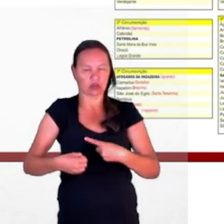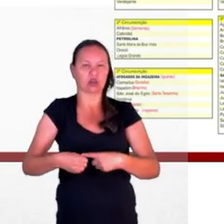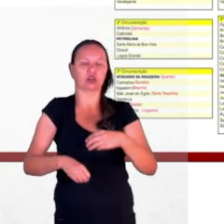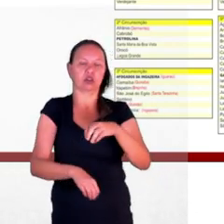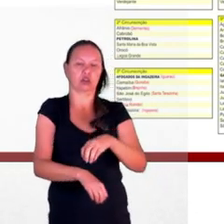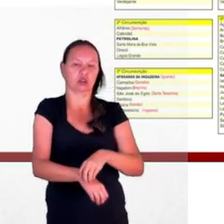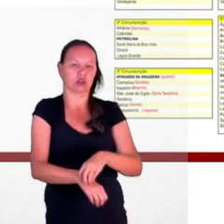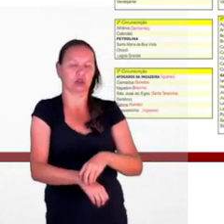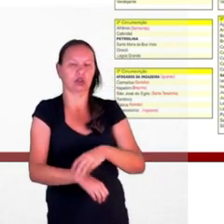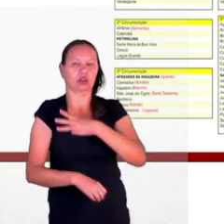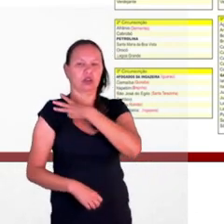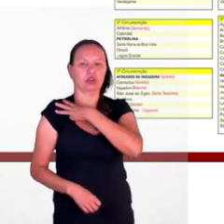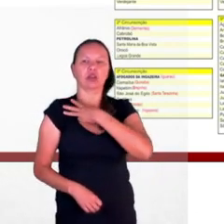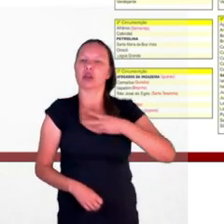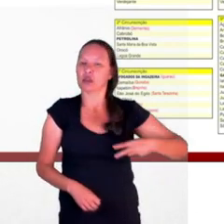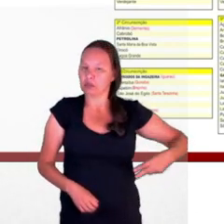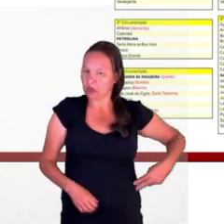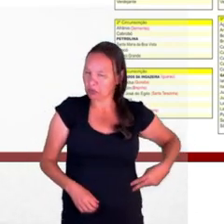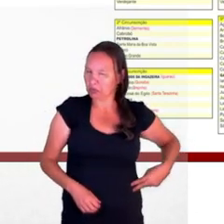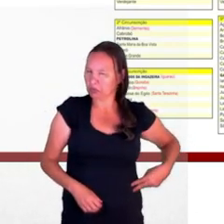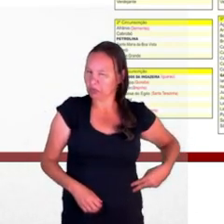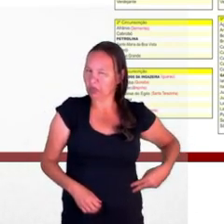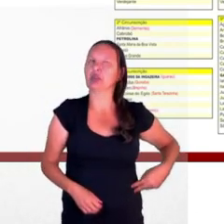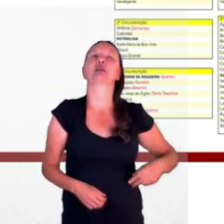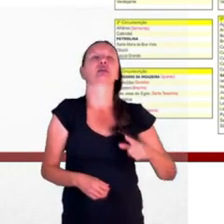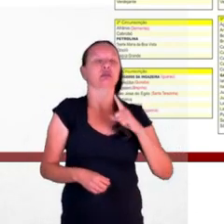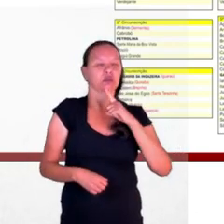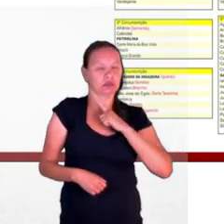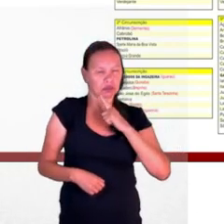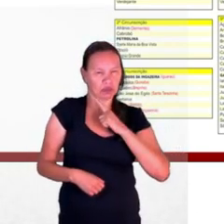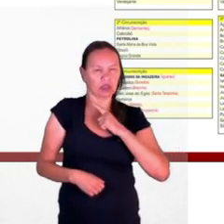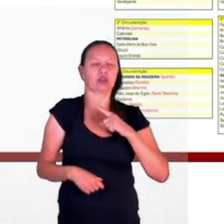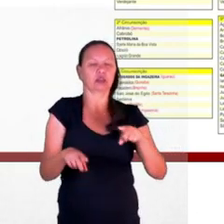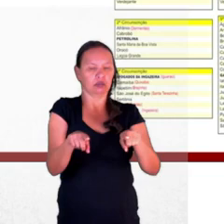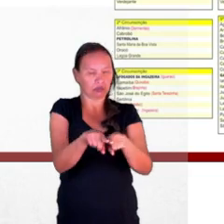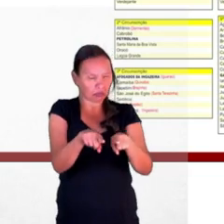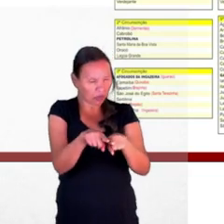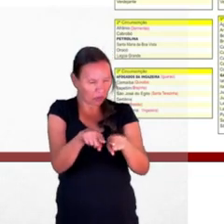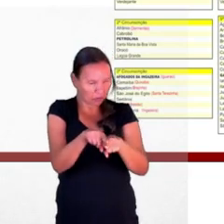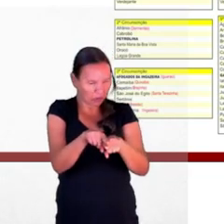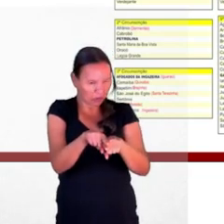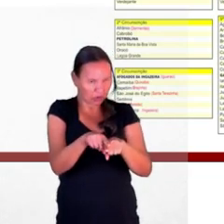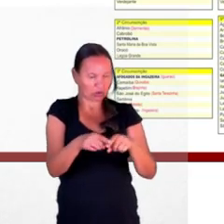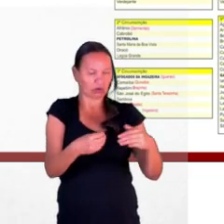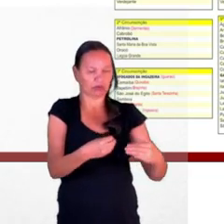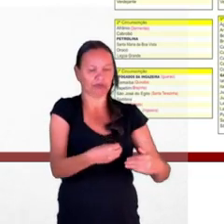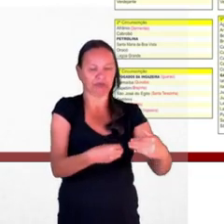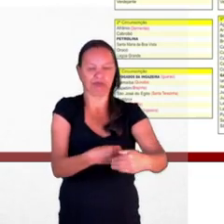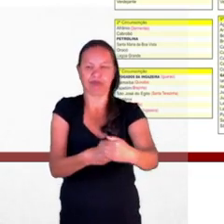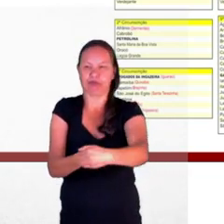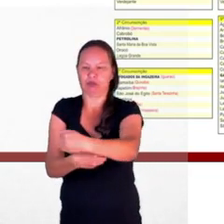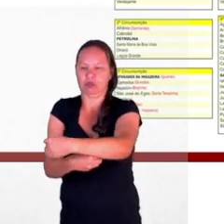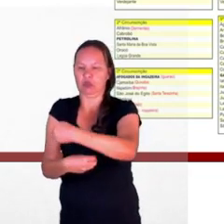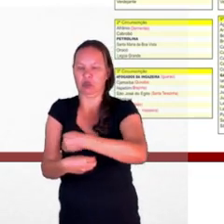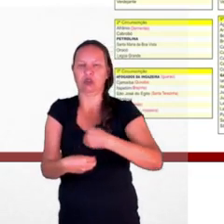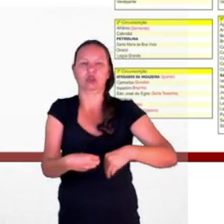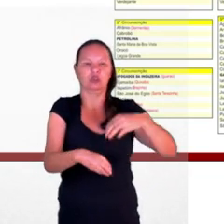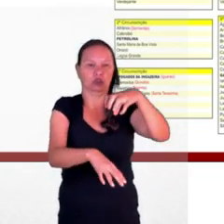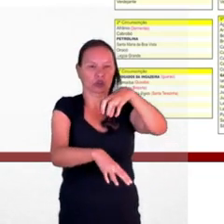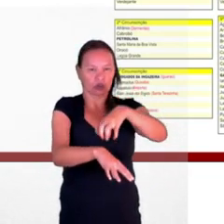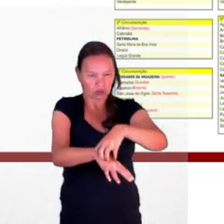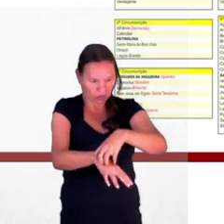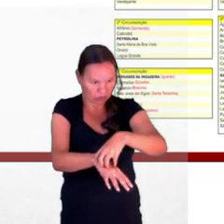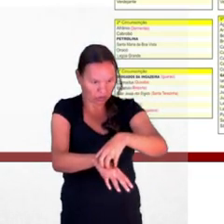cada MP Estadual deva mais ou menos ter essa configuração em torno de cada uma dessas sedes de circunscrições